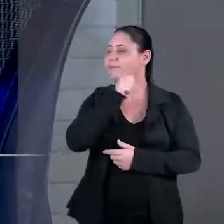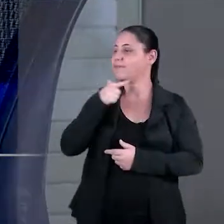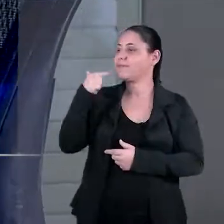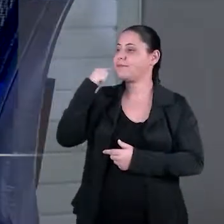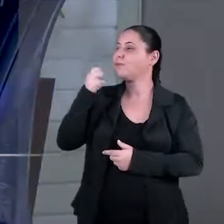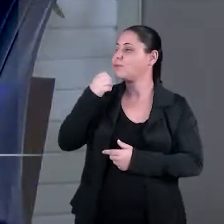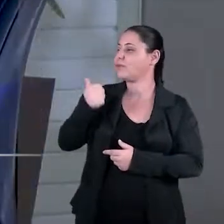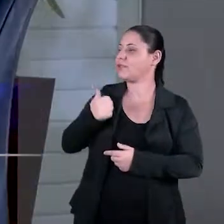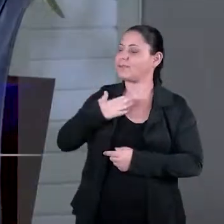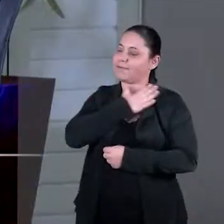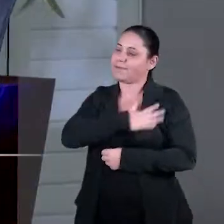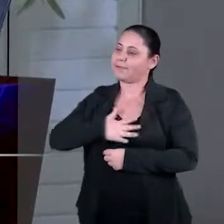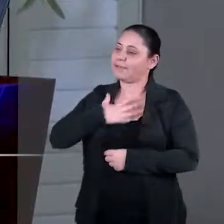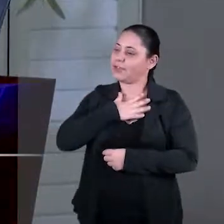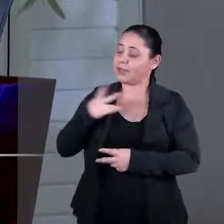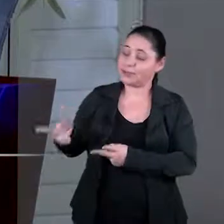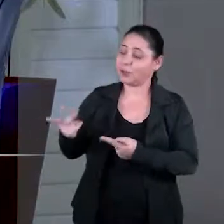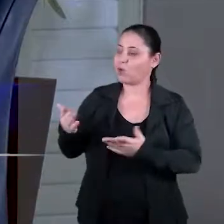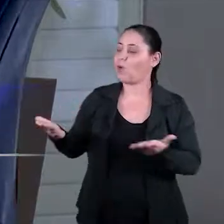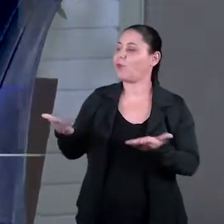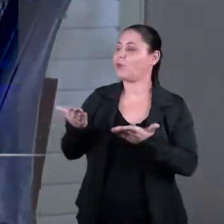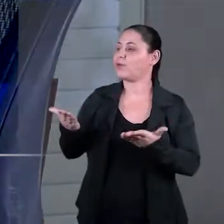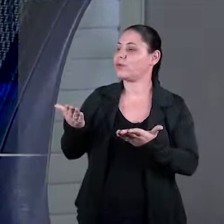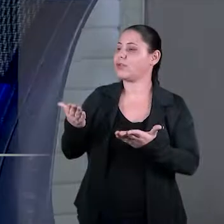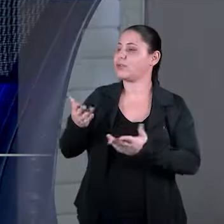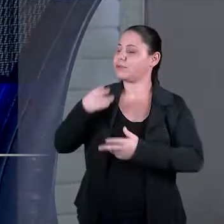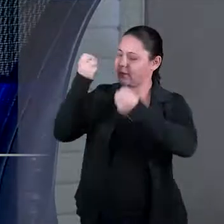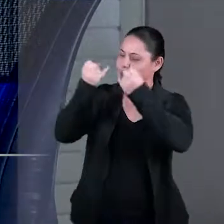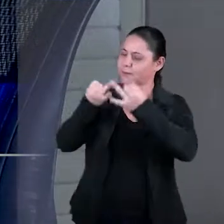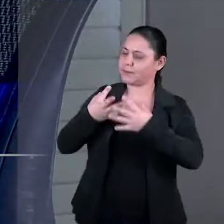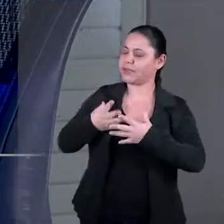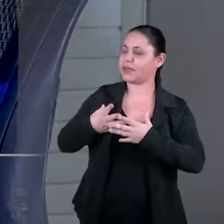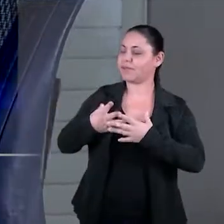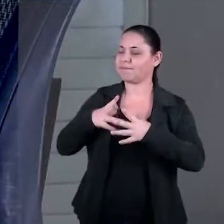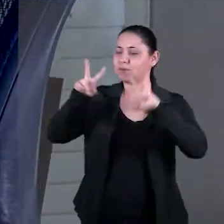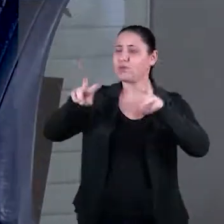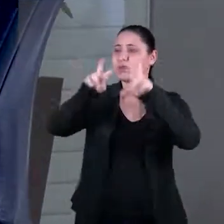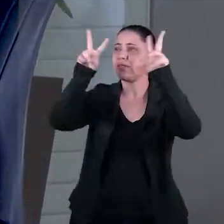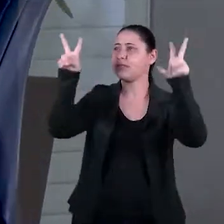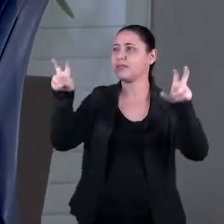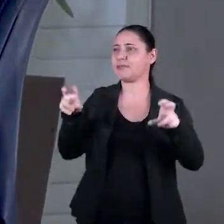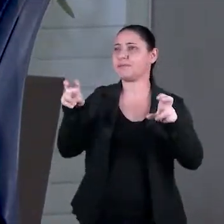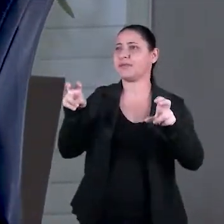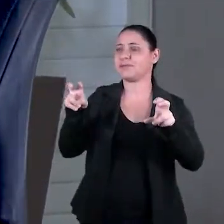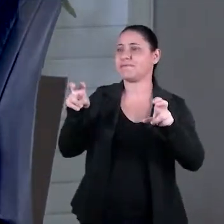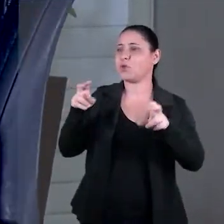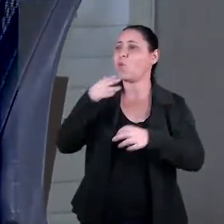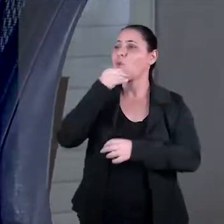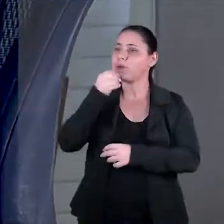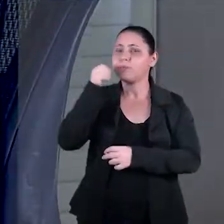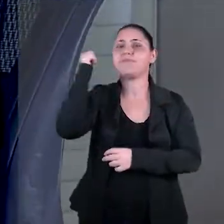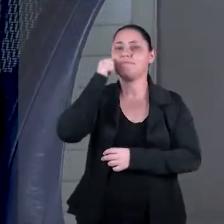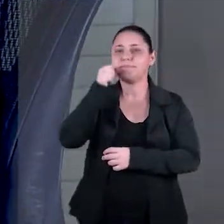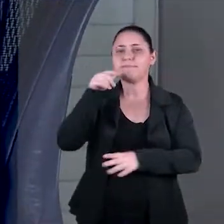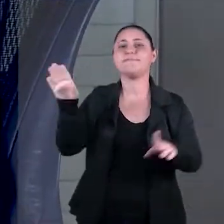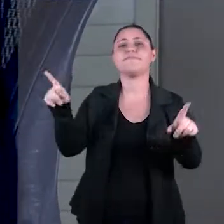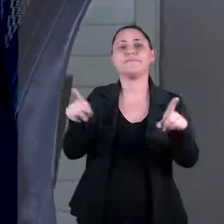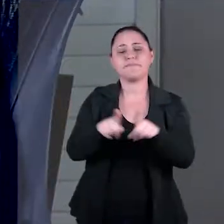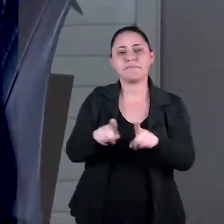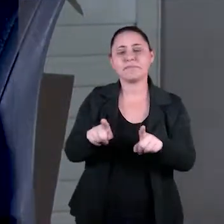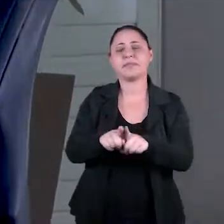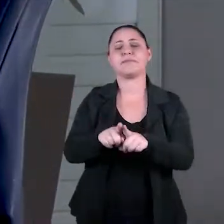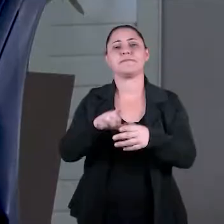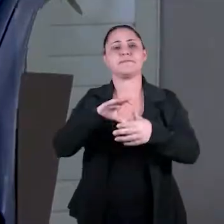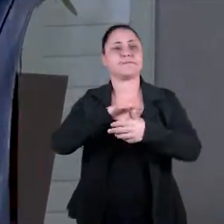Ana Paula, tudo bem? É uma satisfação muito grande poder estar com você aqui para a gente falar sobre esse assunto, que a gente sabe que acomete muitos homens e também